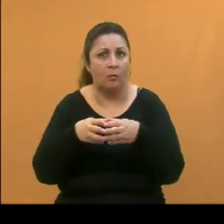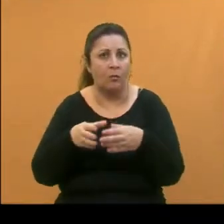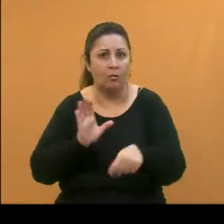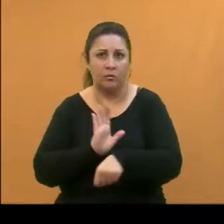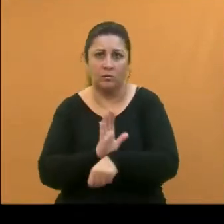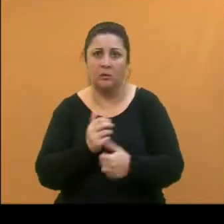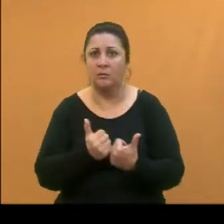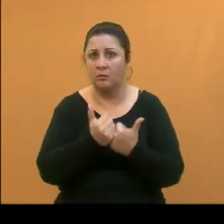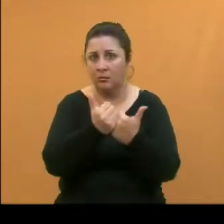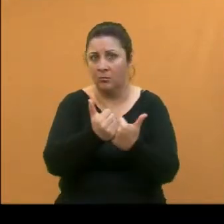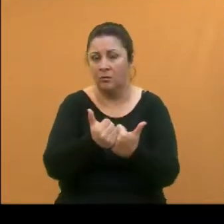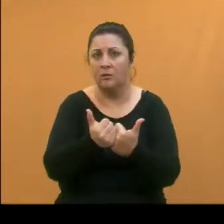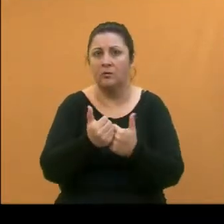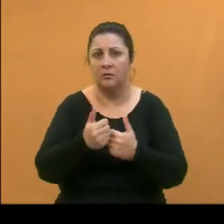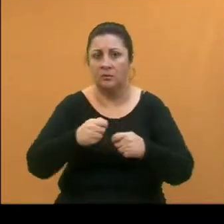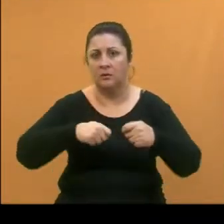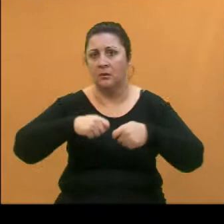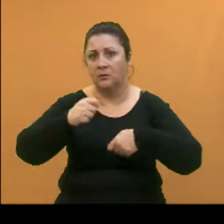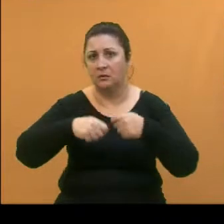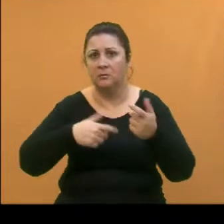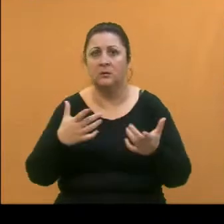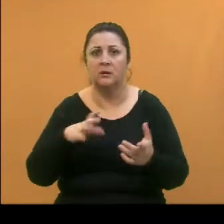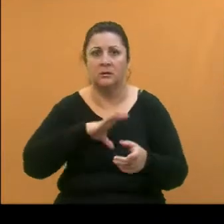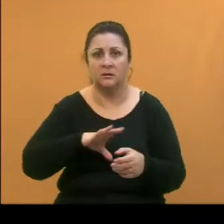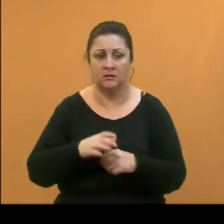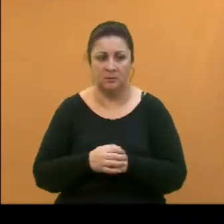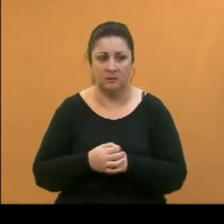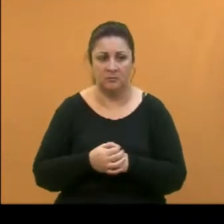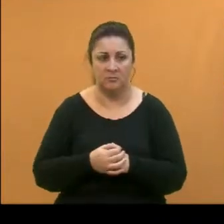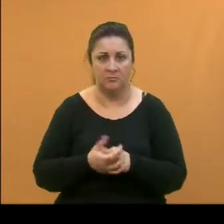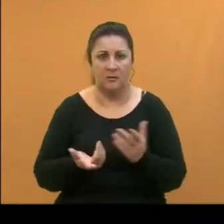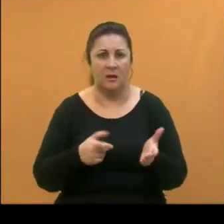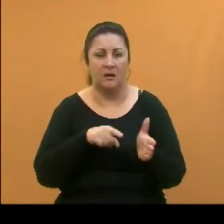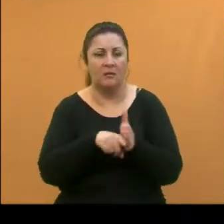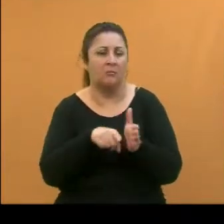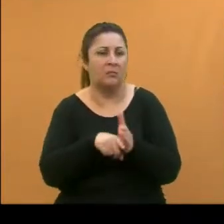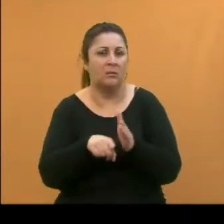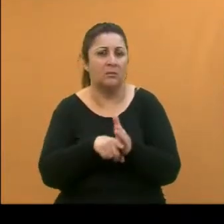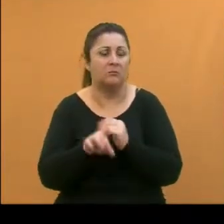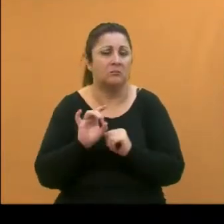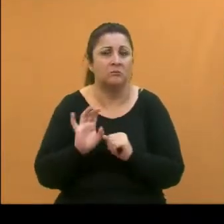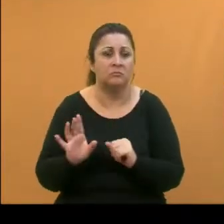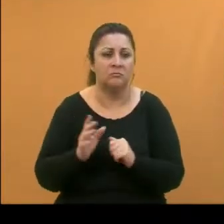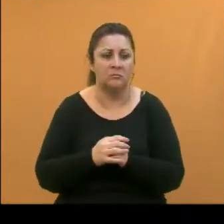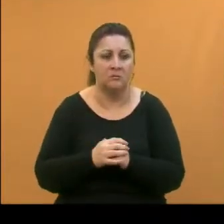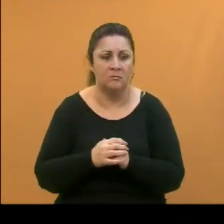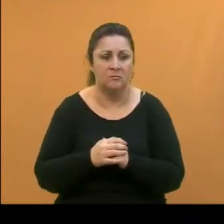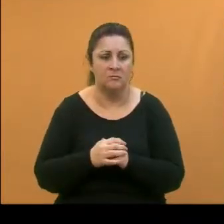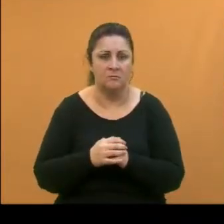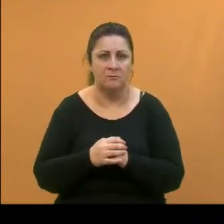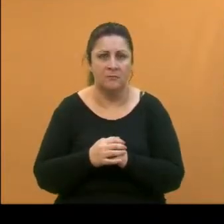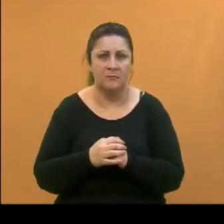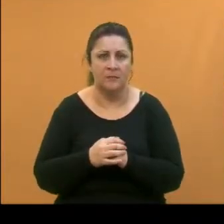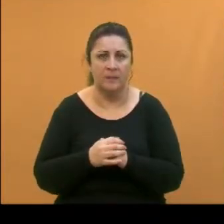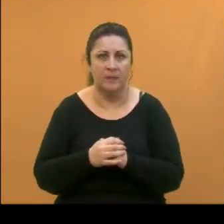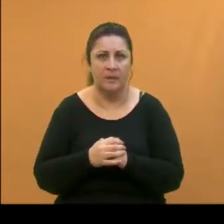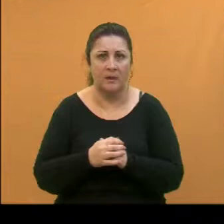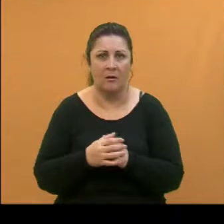ele possa governar a cidade. Os meus questionamentos, na verdade, só foram em função